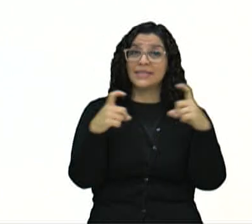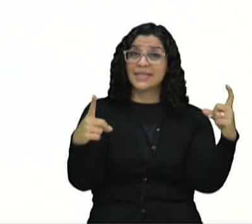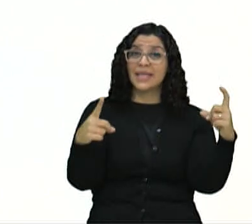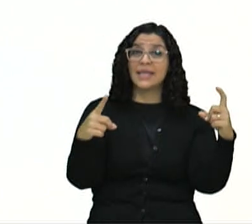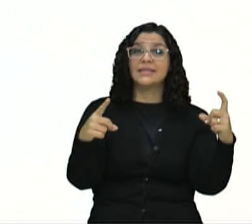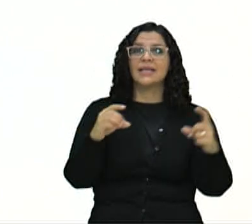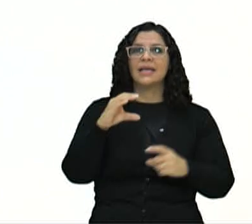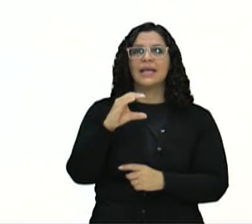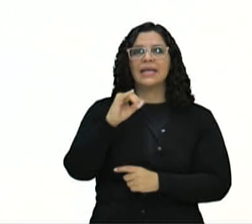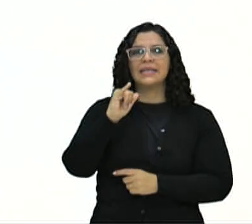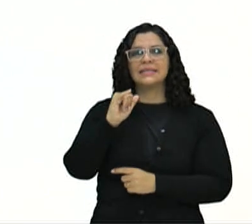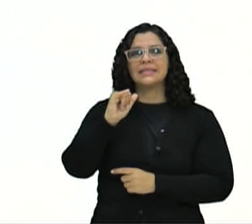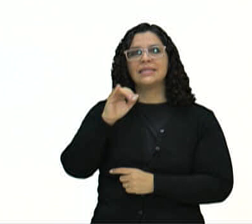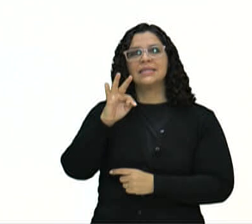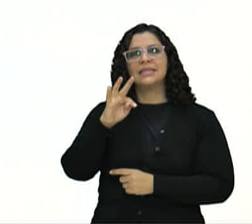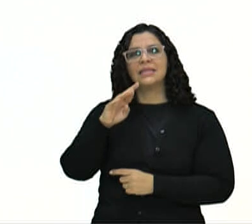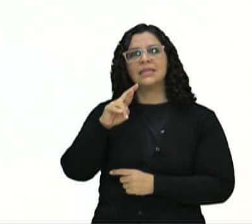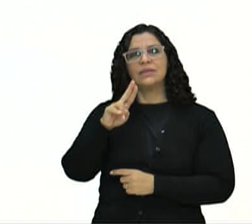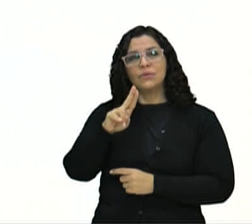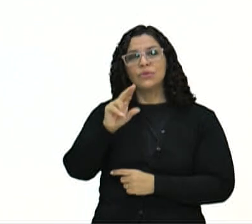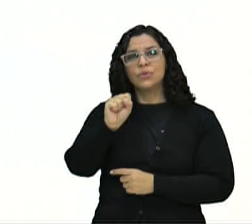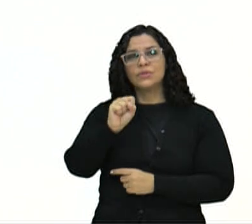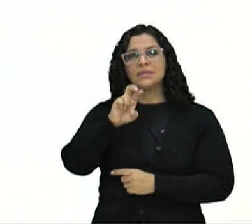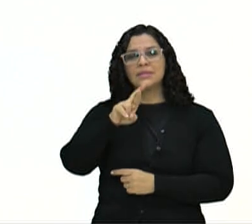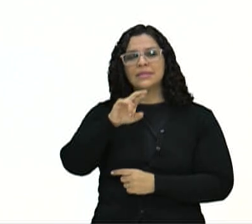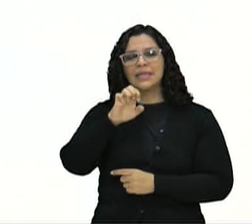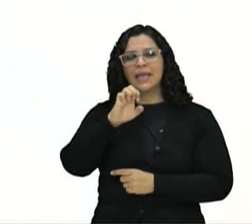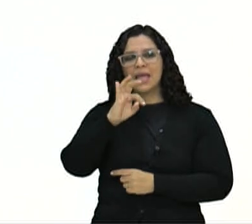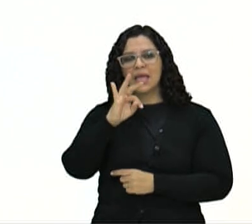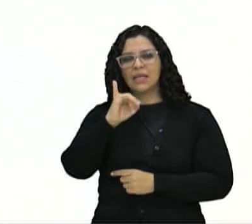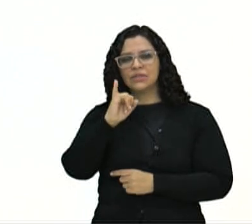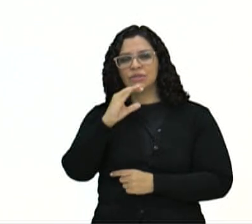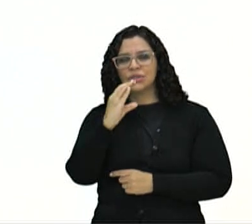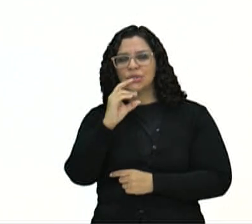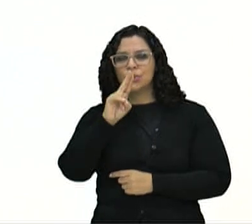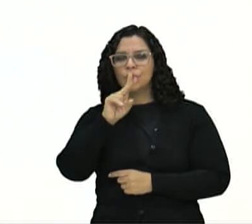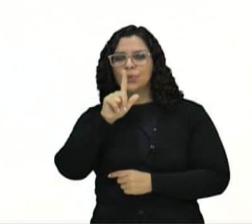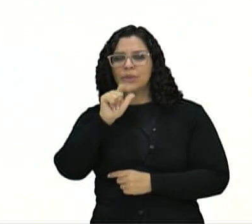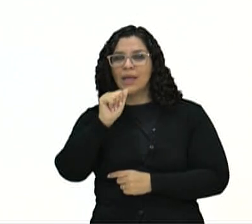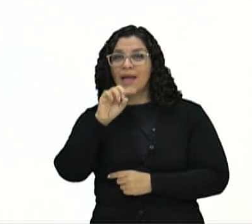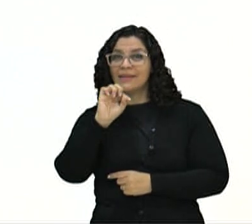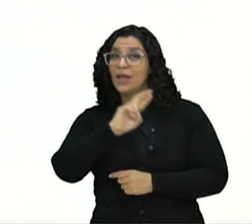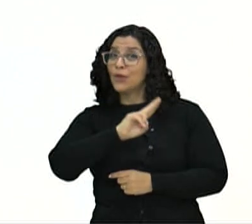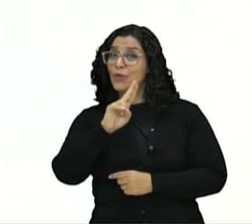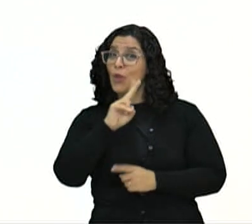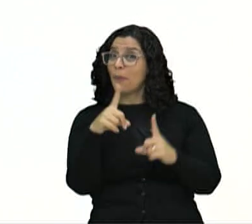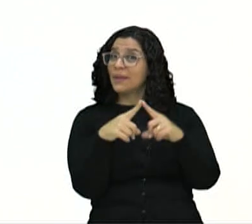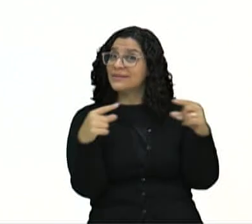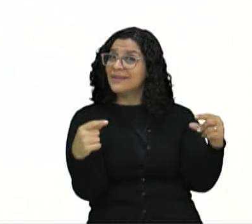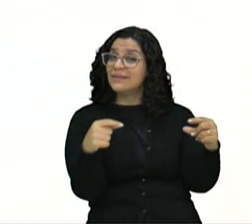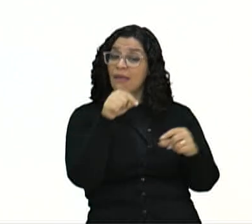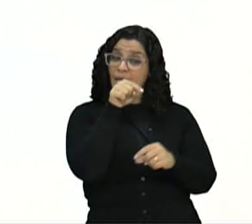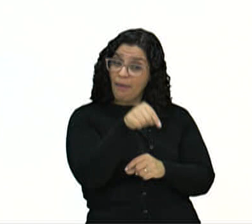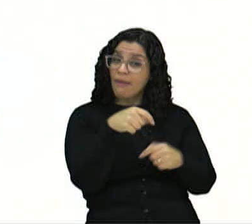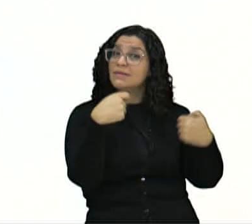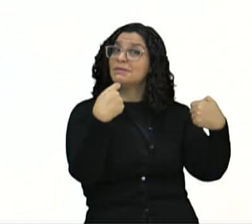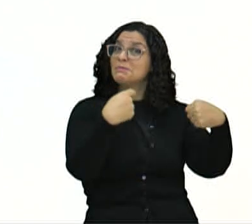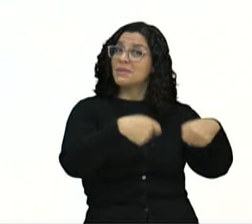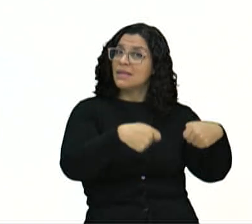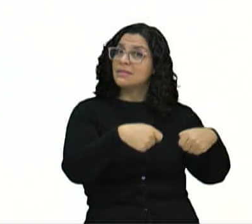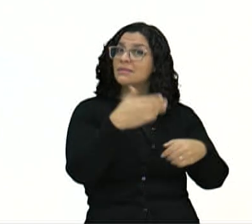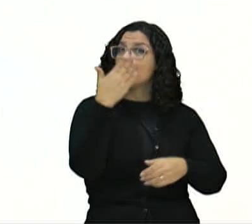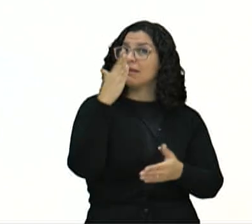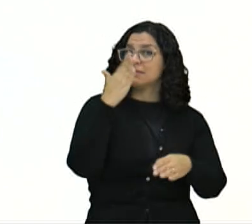é Citrus reticulata. E é esse nome científico que os cientistas precisam